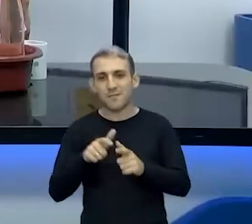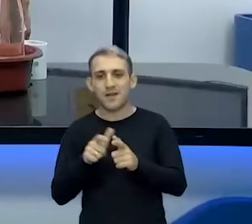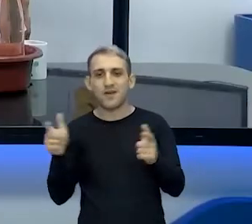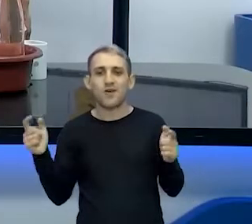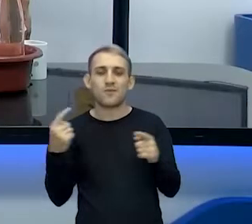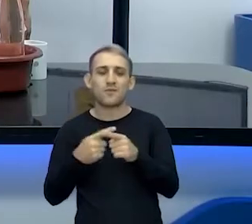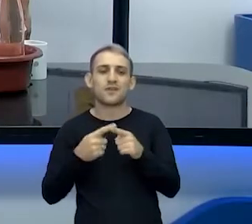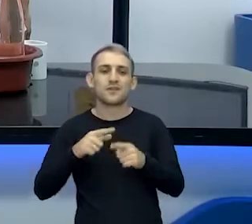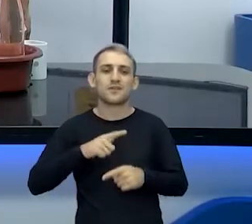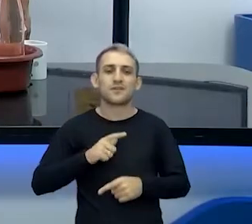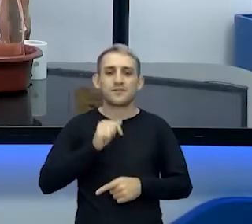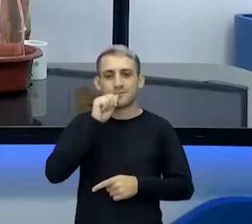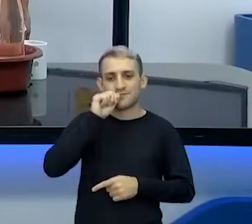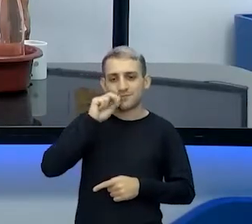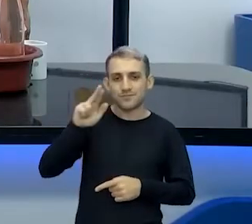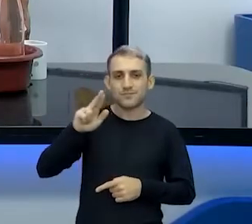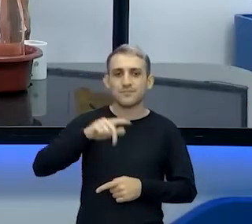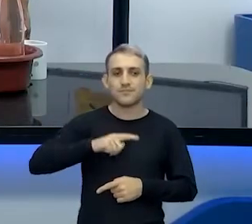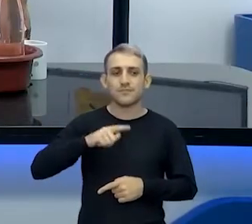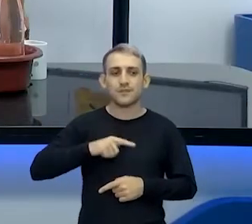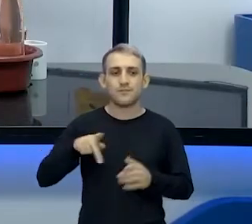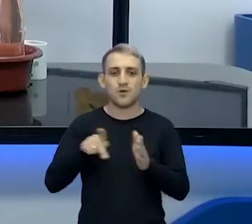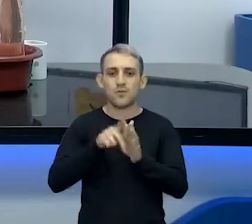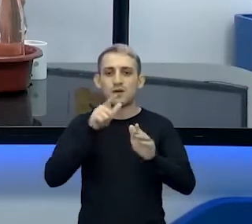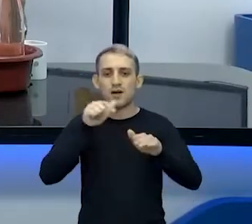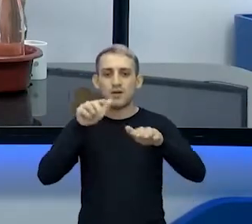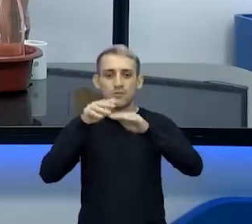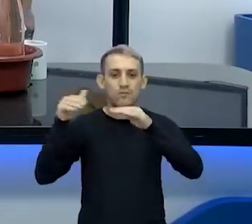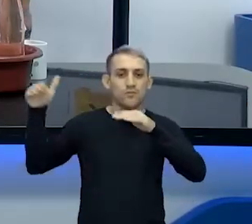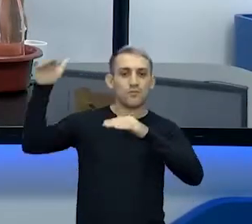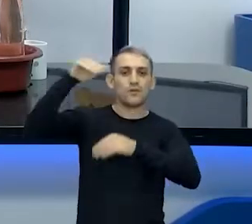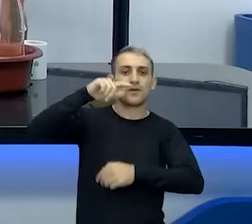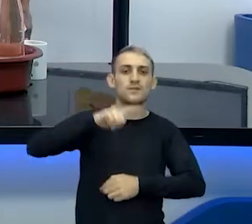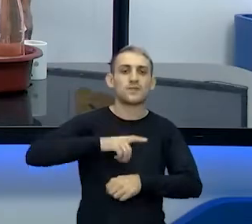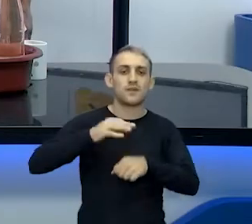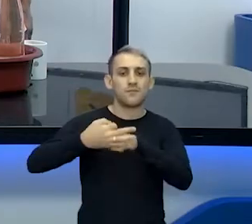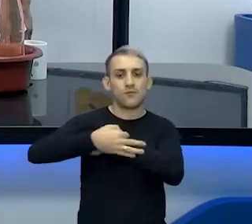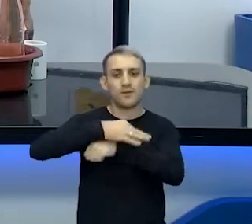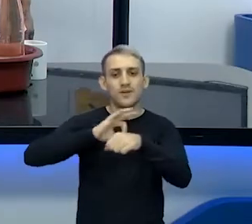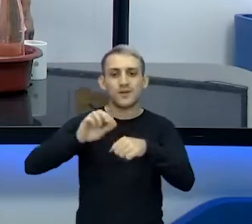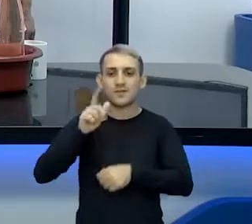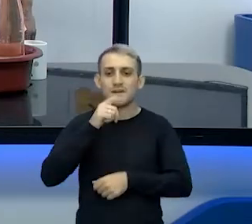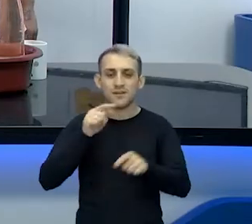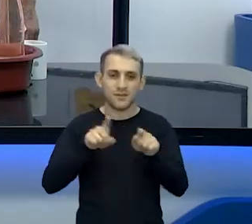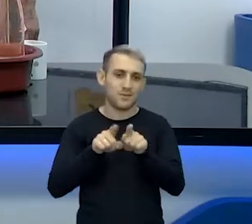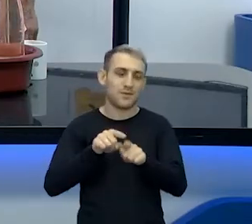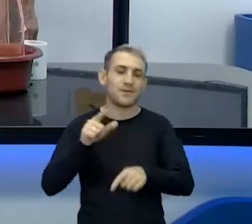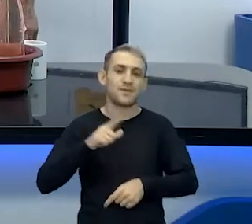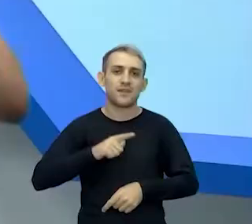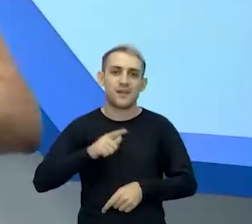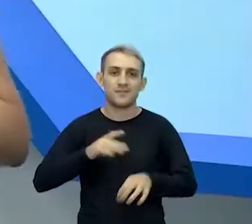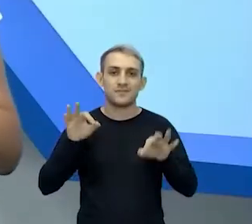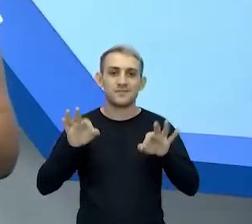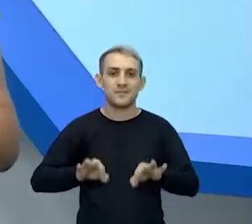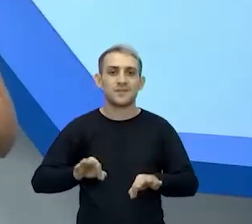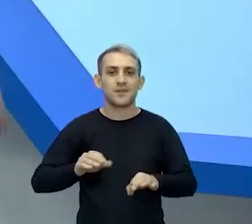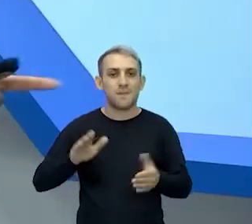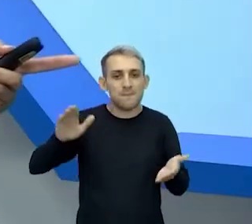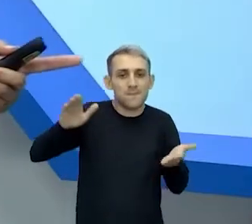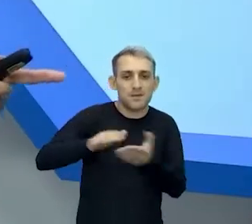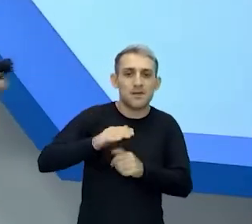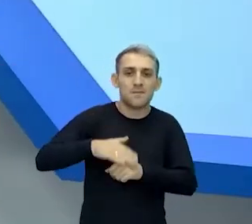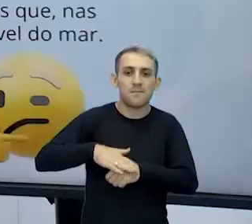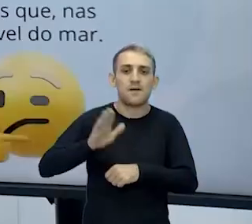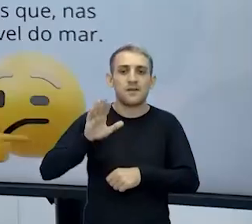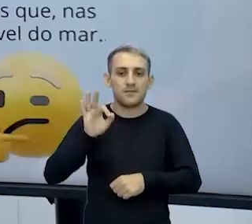além do ar que está acima da água, a gente vai ter as moléculas de água. A camada de água em cima de você é gigantesca. Então, a pressão é maior, certo, professor? Sabe que